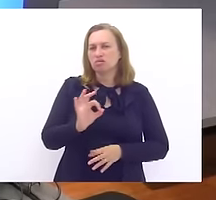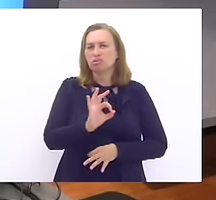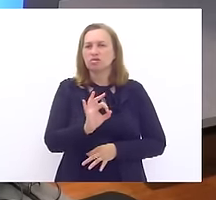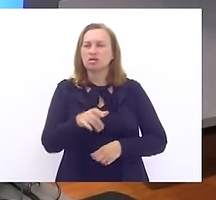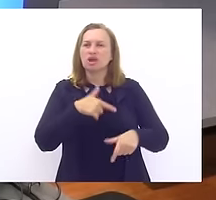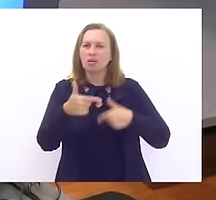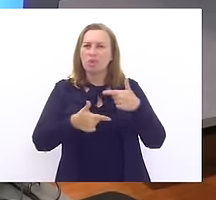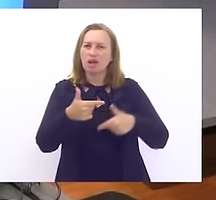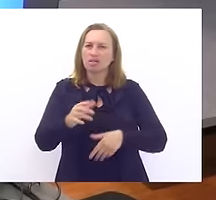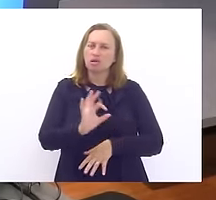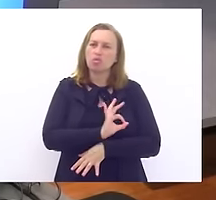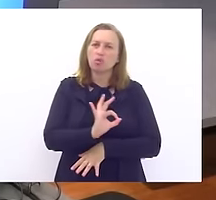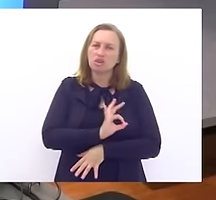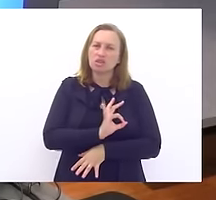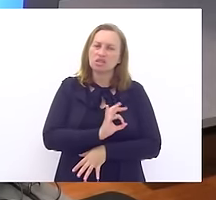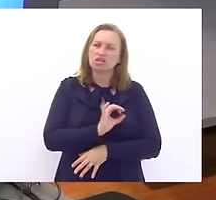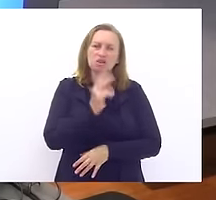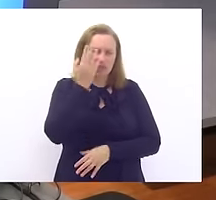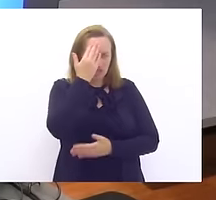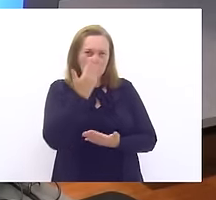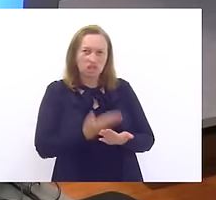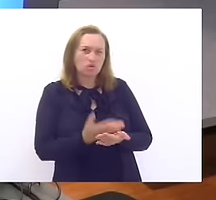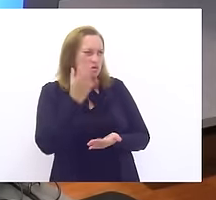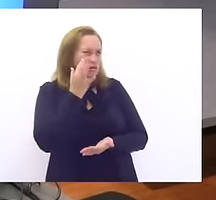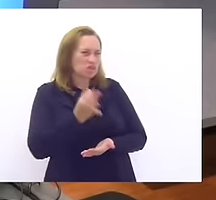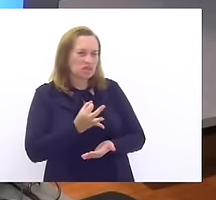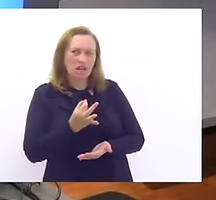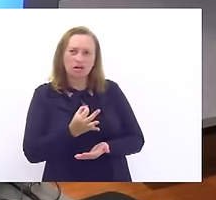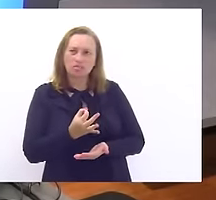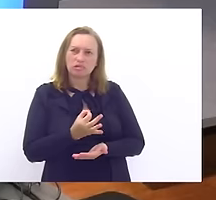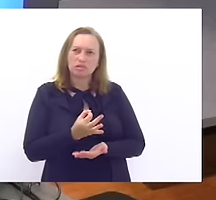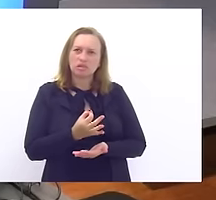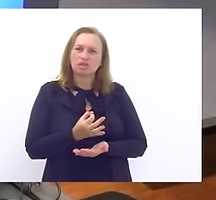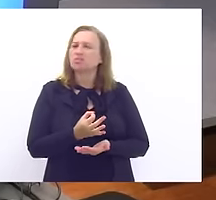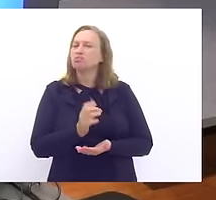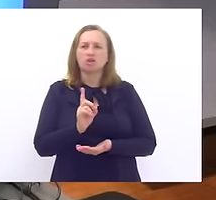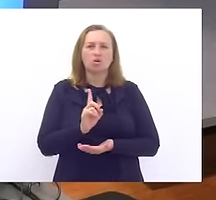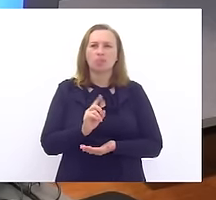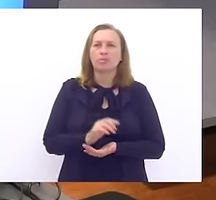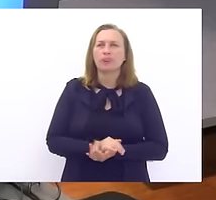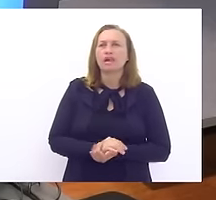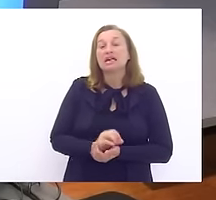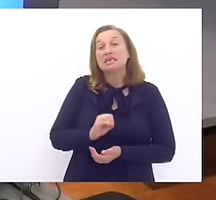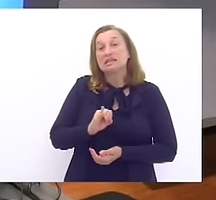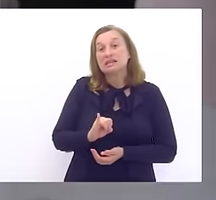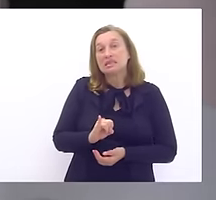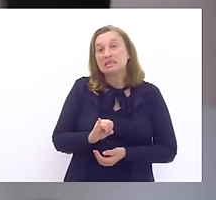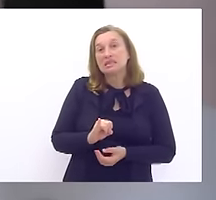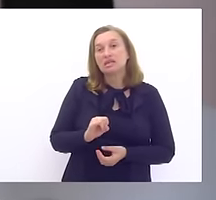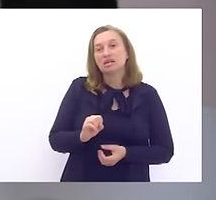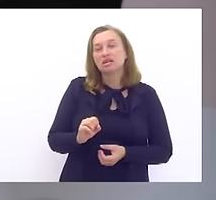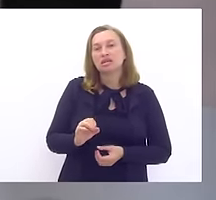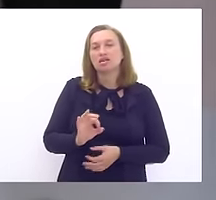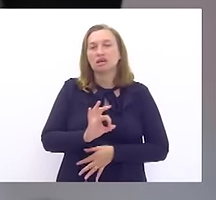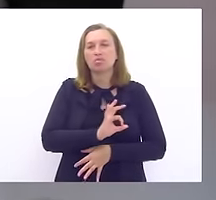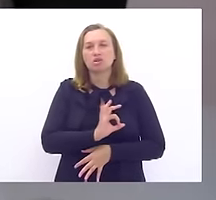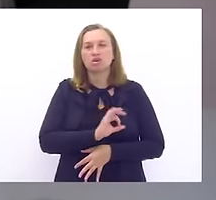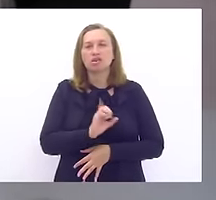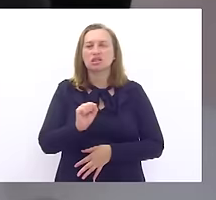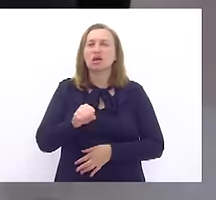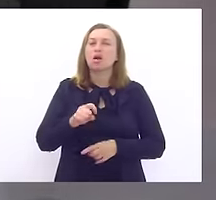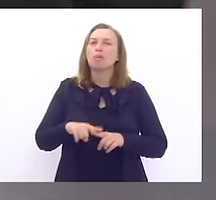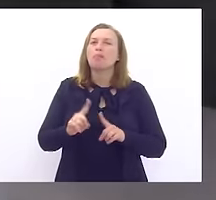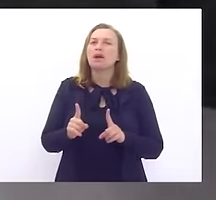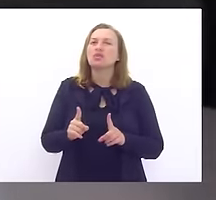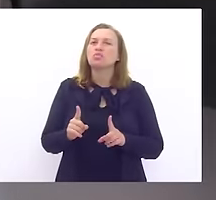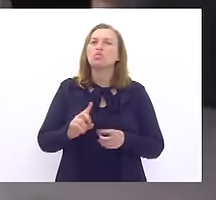mas os órgãos estão aqui por favor Ah você não sabe nem que se proveniente disso né se a proveniente do Poder de polícia é isso não mas o que